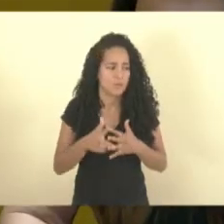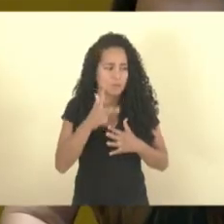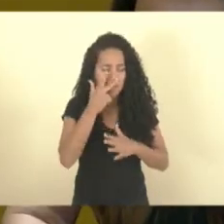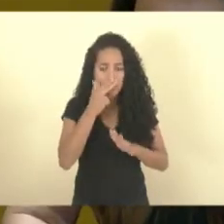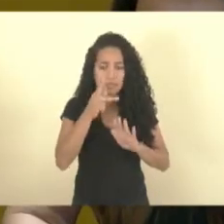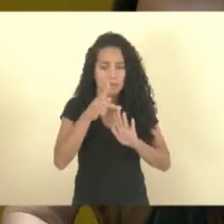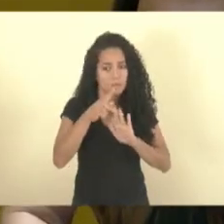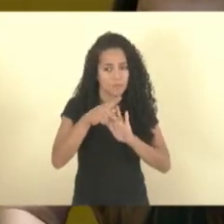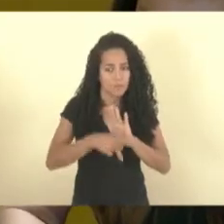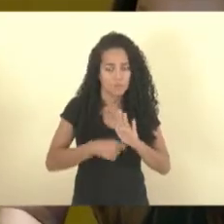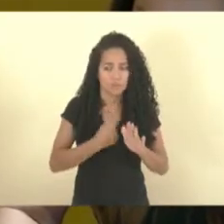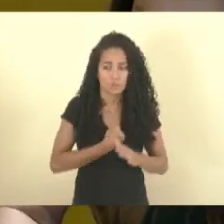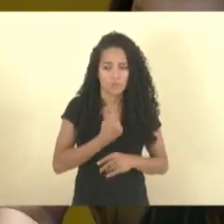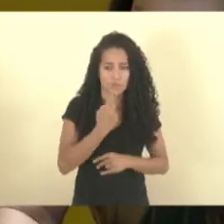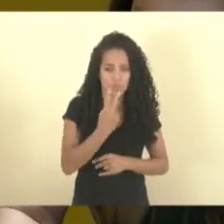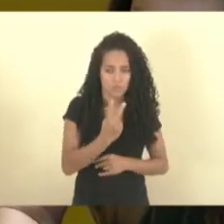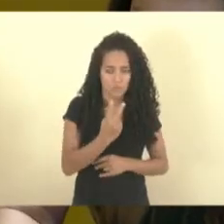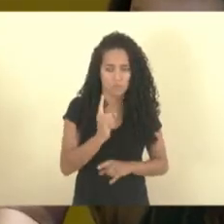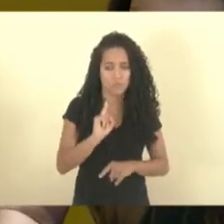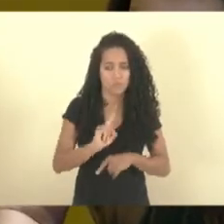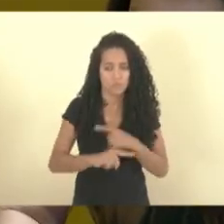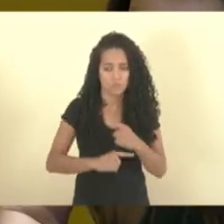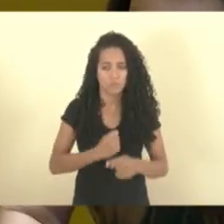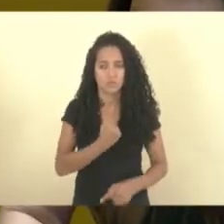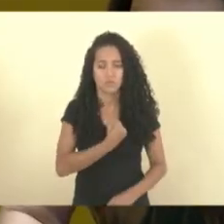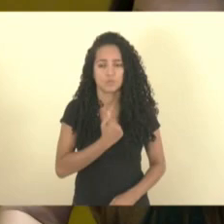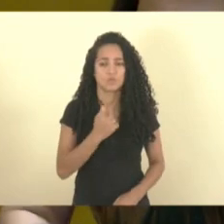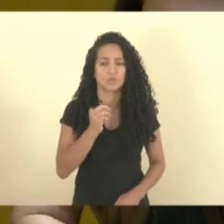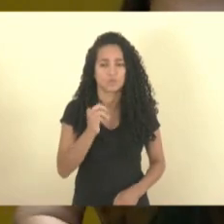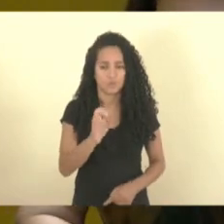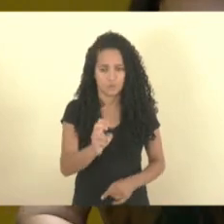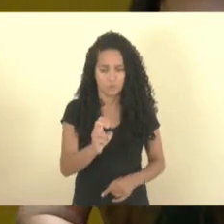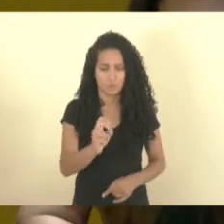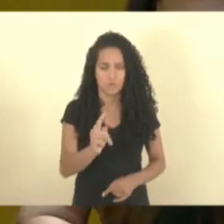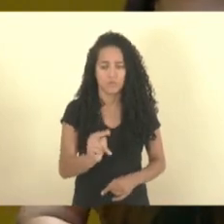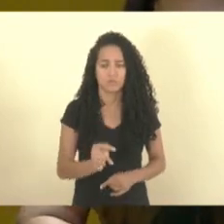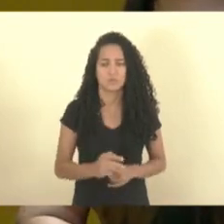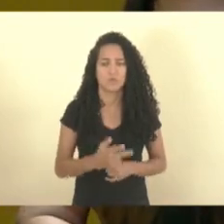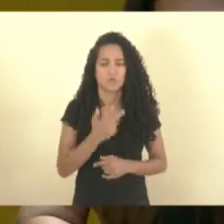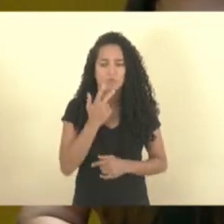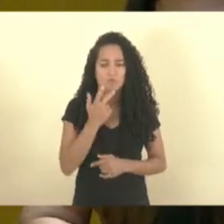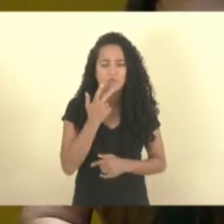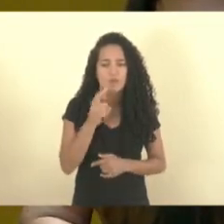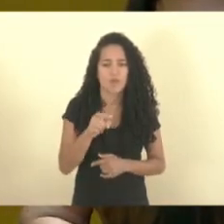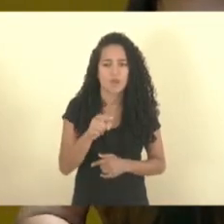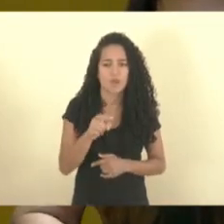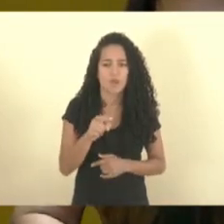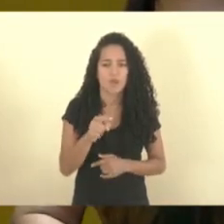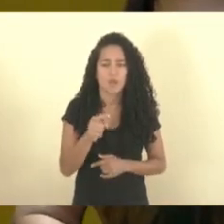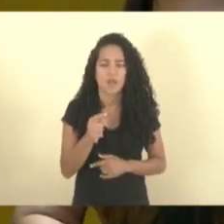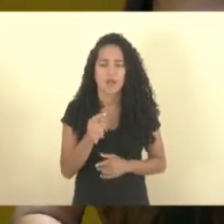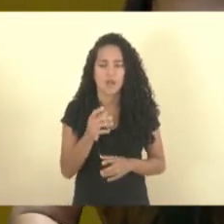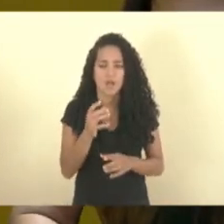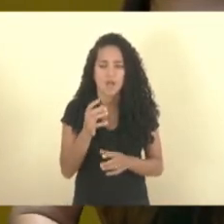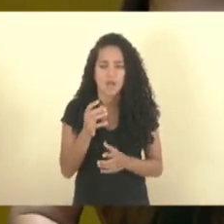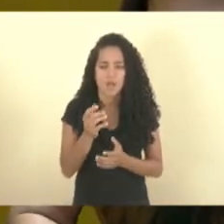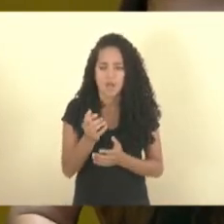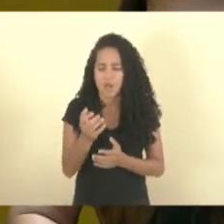projeto número 2, depois o número 5, que incendia. É que aumenta o leite em pó, quer